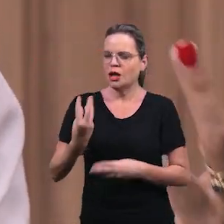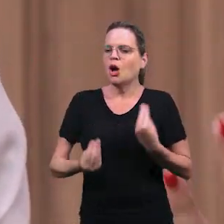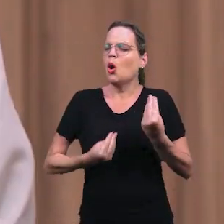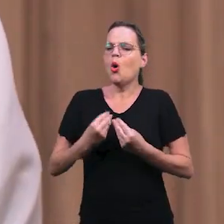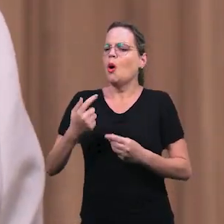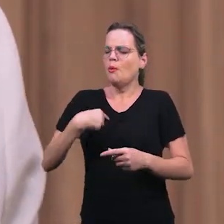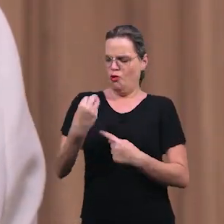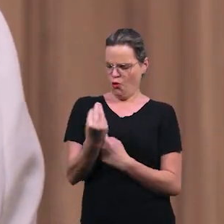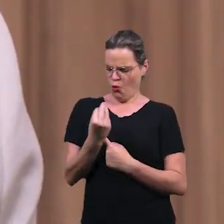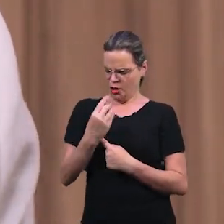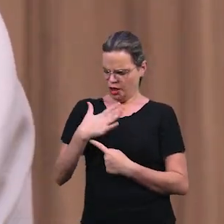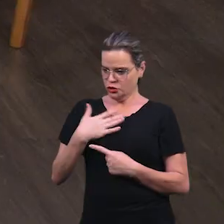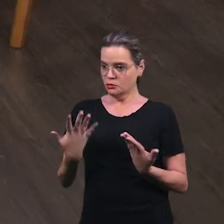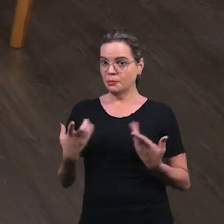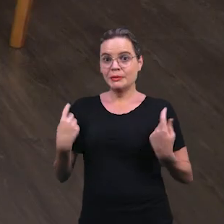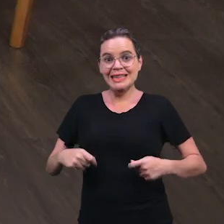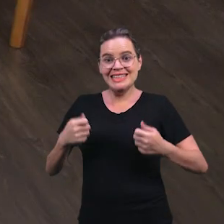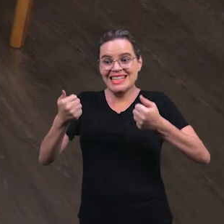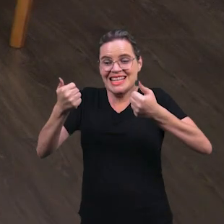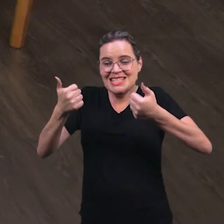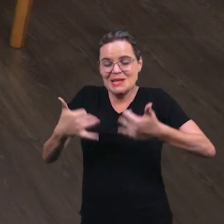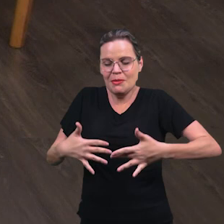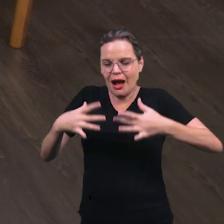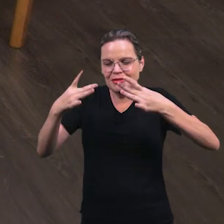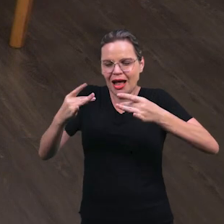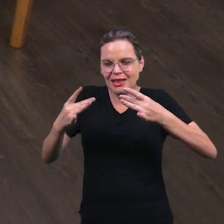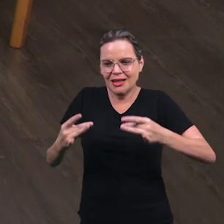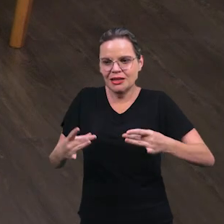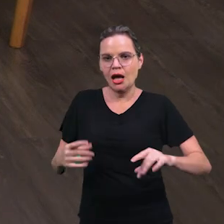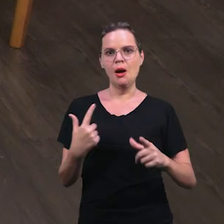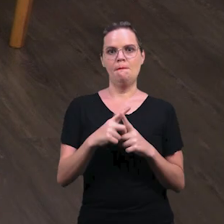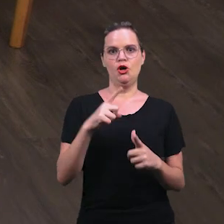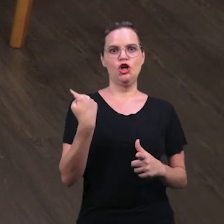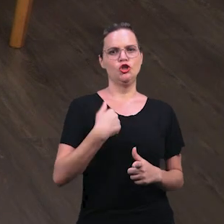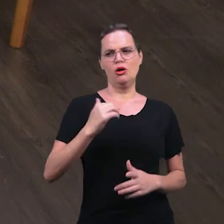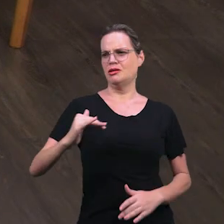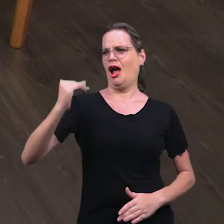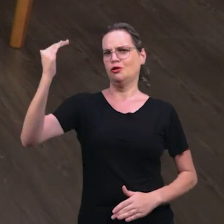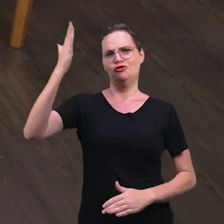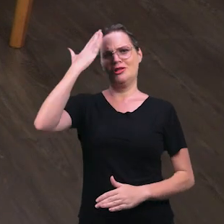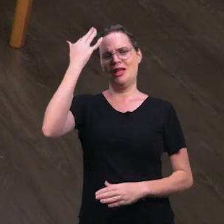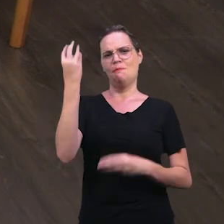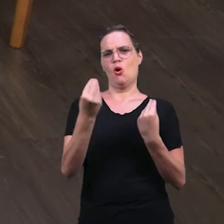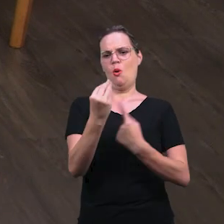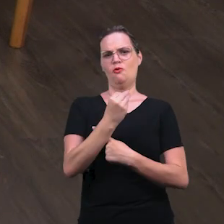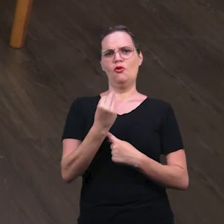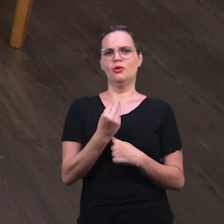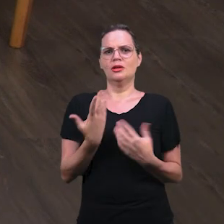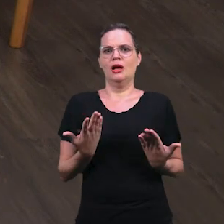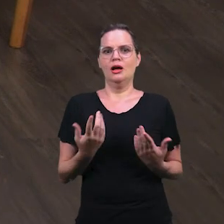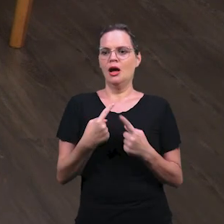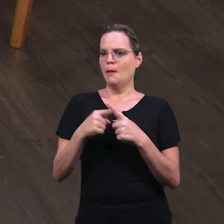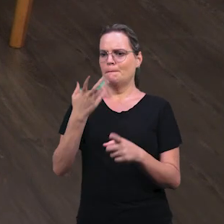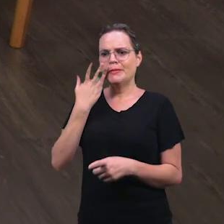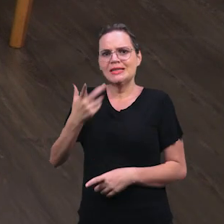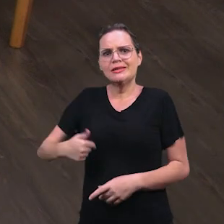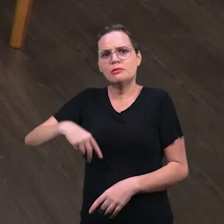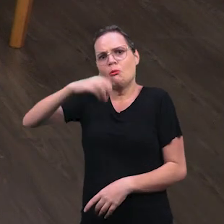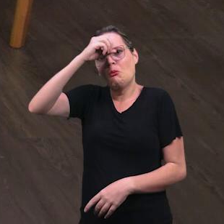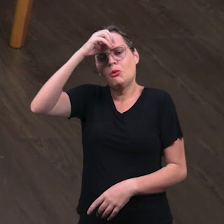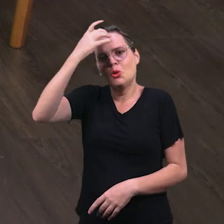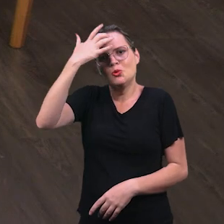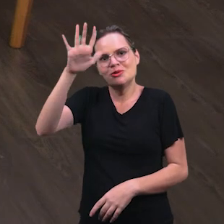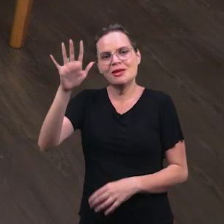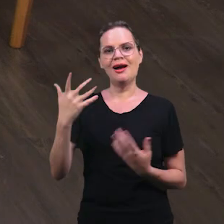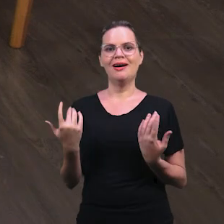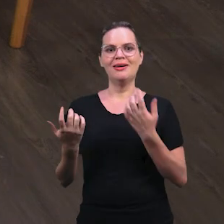Olha, o que é cuidar de você? Tem que dizer o que é, porque para nós está claro o que é cuidar da gente quando a gente acorda, para as crianças não está.